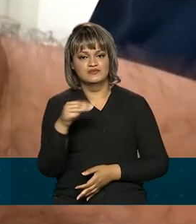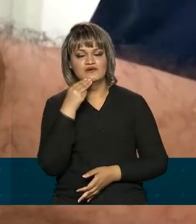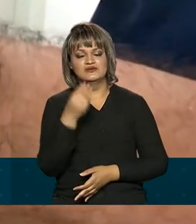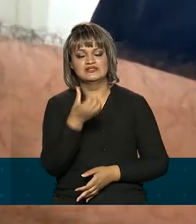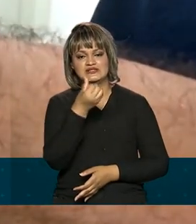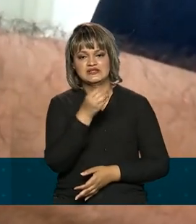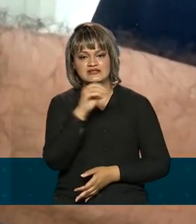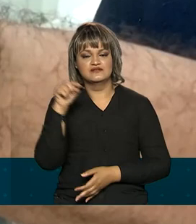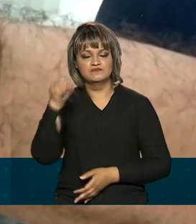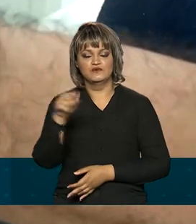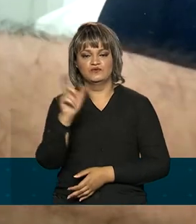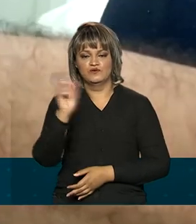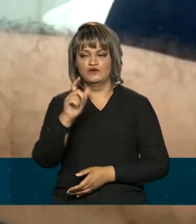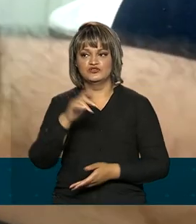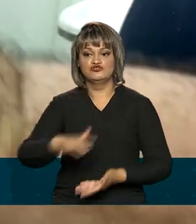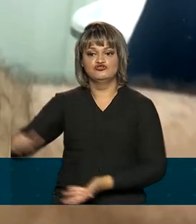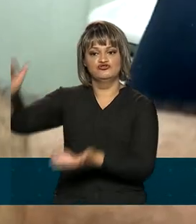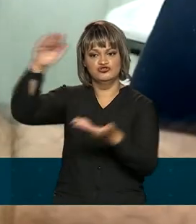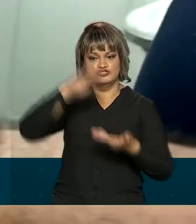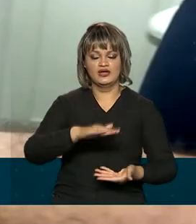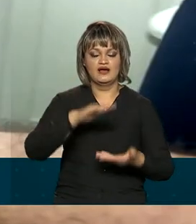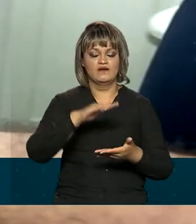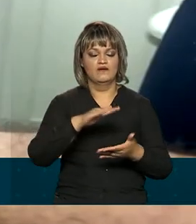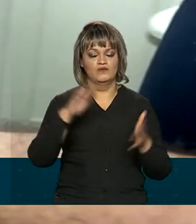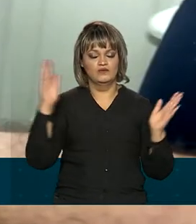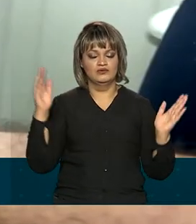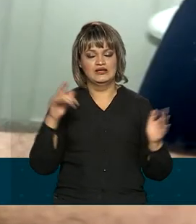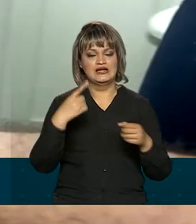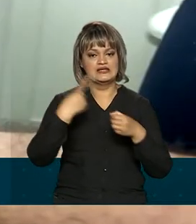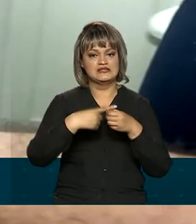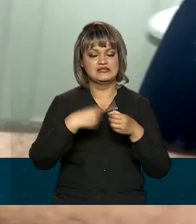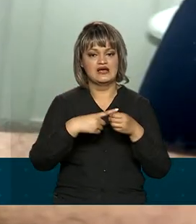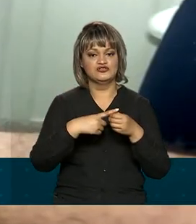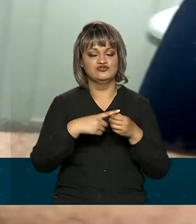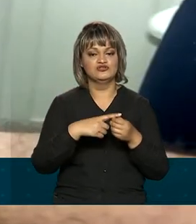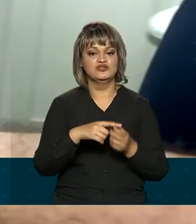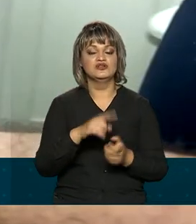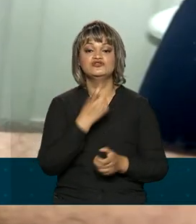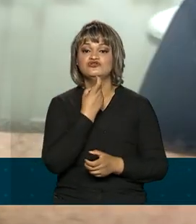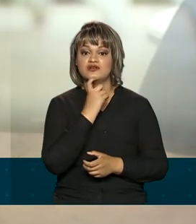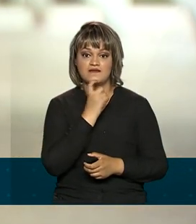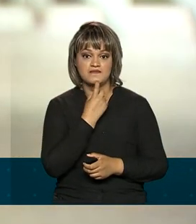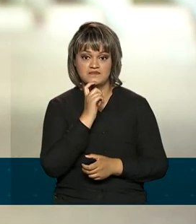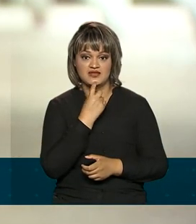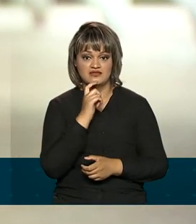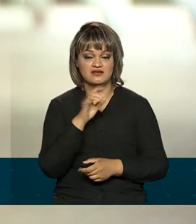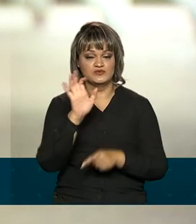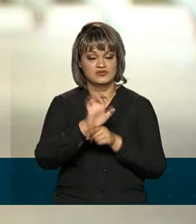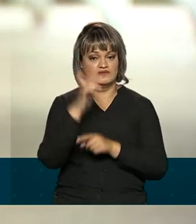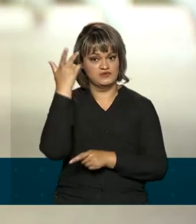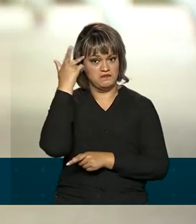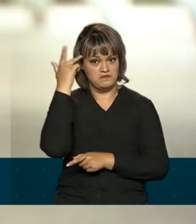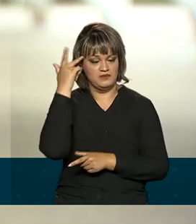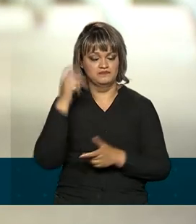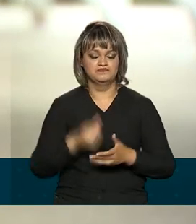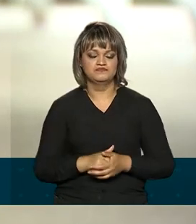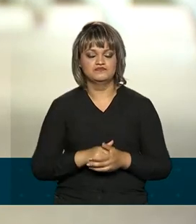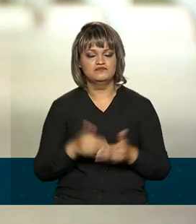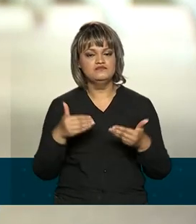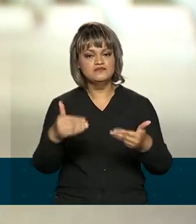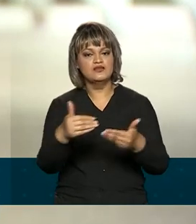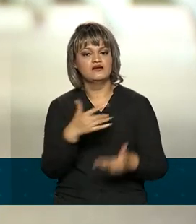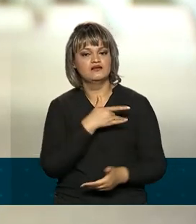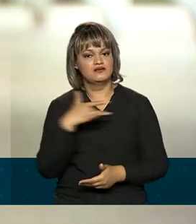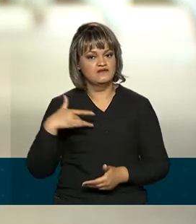600 mil doses desembarcaram no aeroporto de Campinas, no aeroporto de Viracopos, em Campinas, no estado de São Paulo. E de acordo com o Ministério da